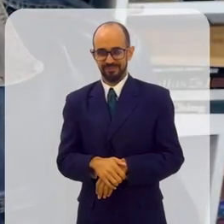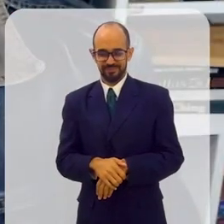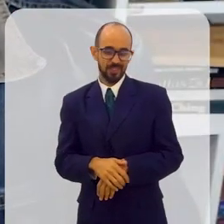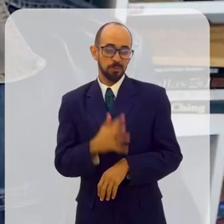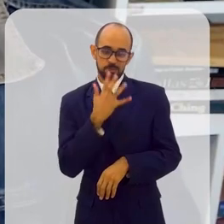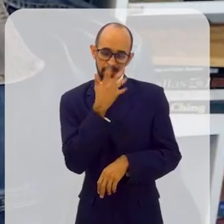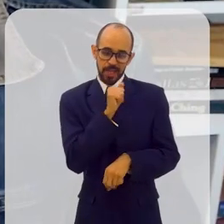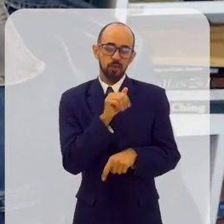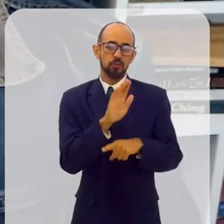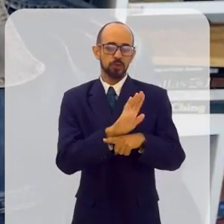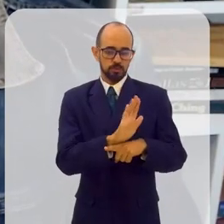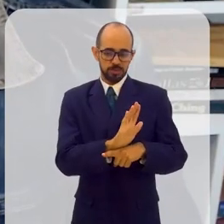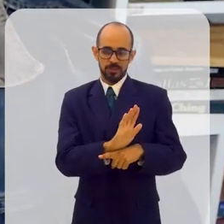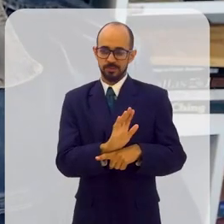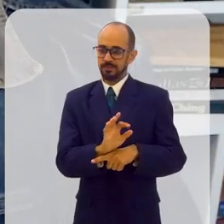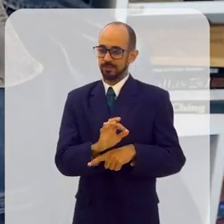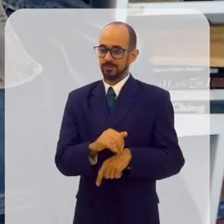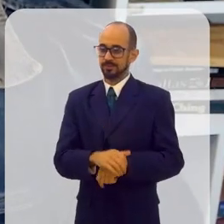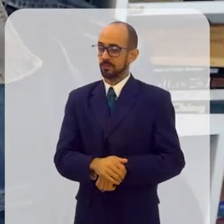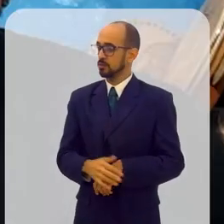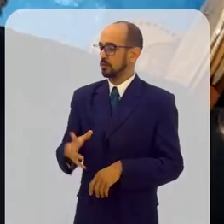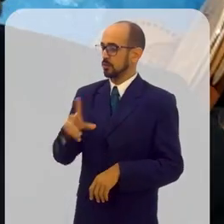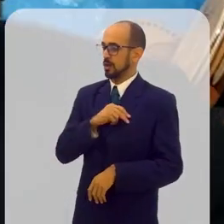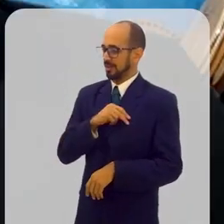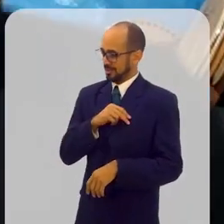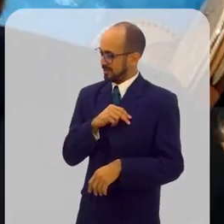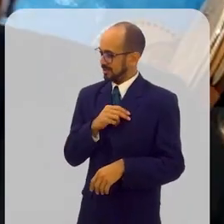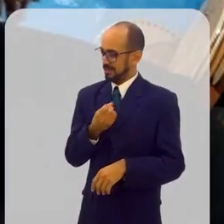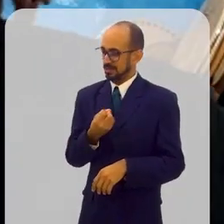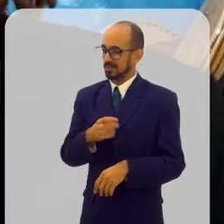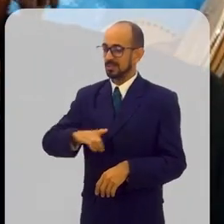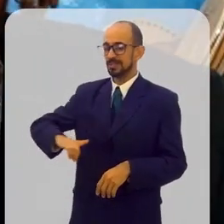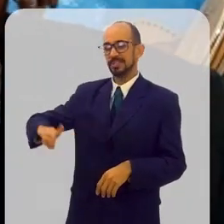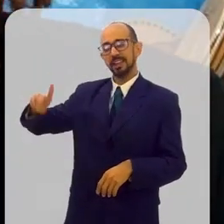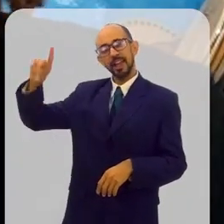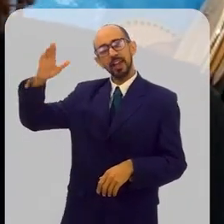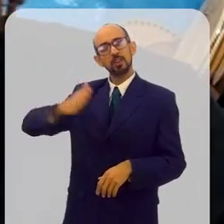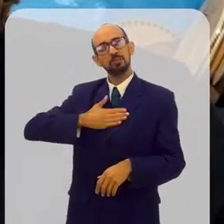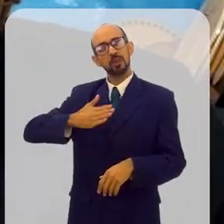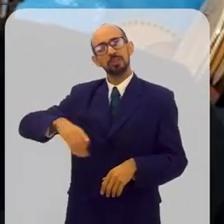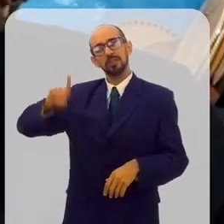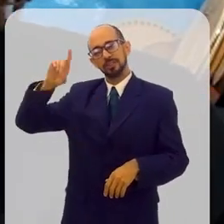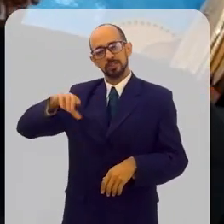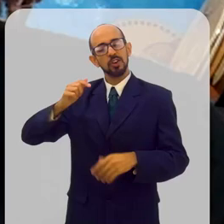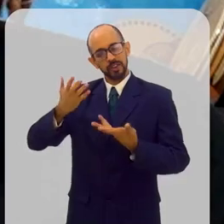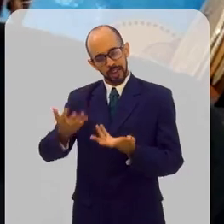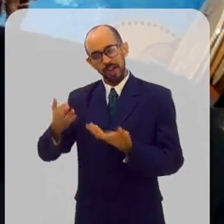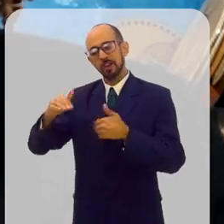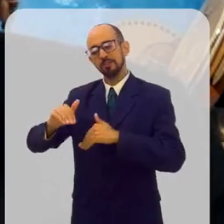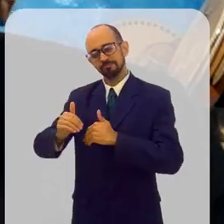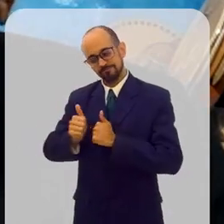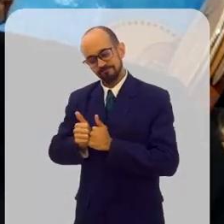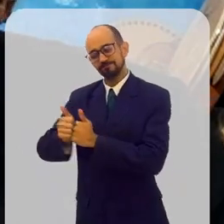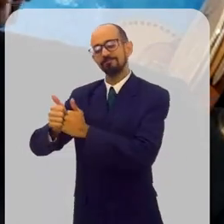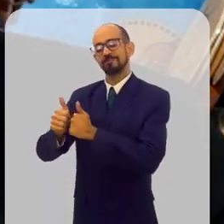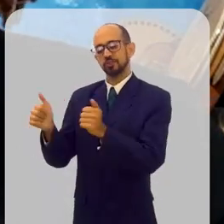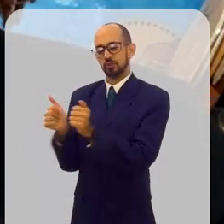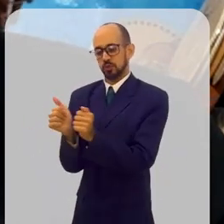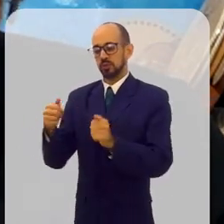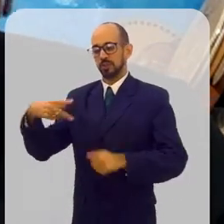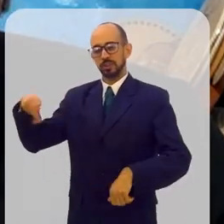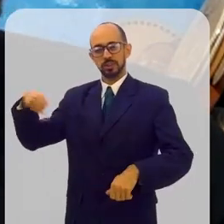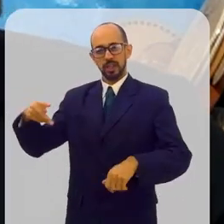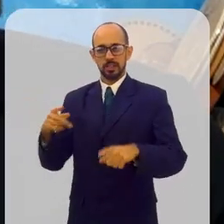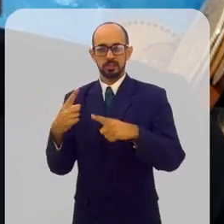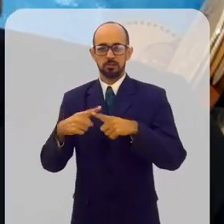Uma bela peça, belo filme, né? Nossa Deus, que delícia, quero acompanhar esse